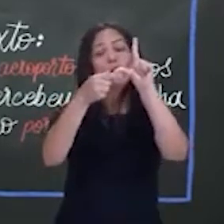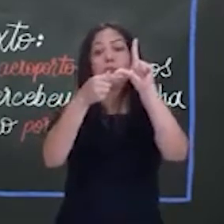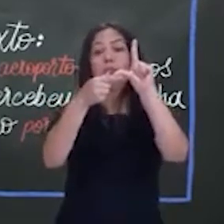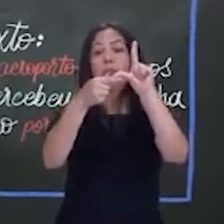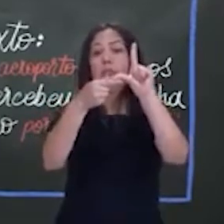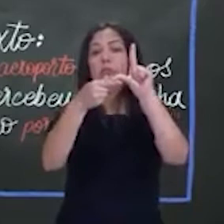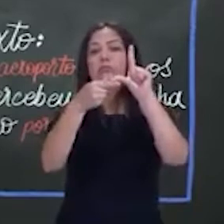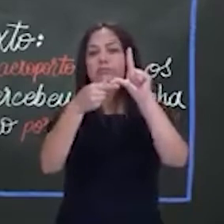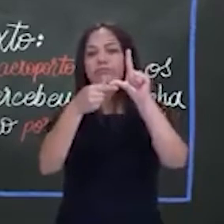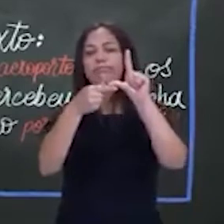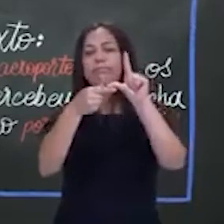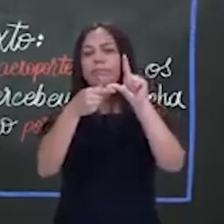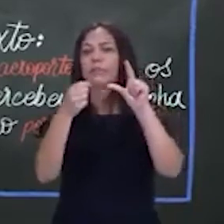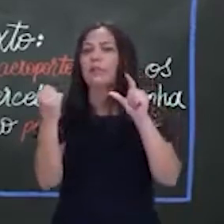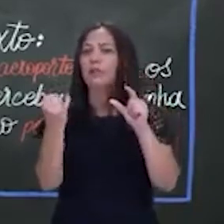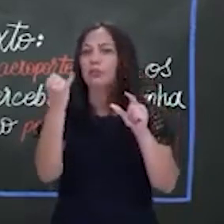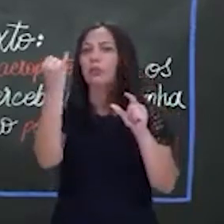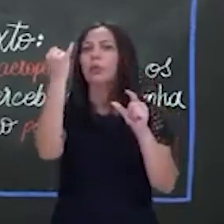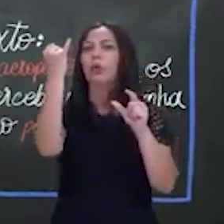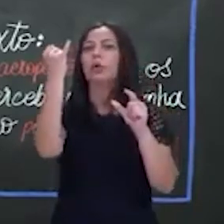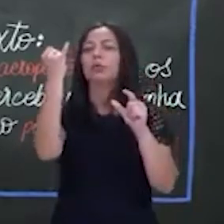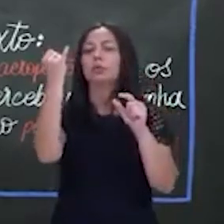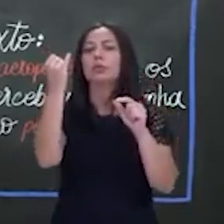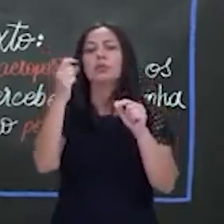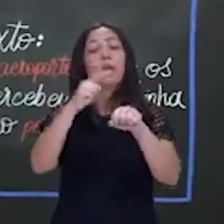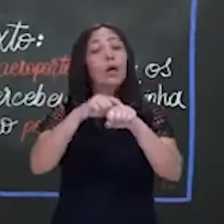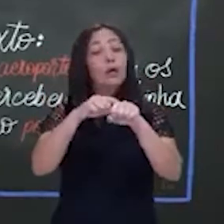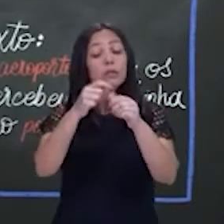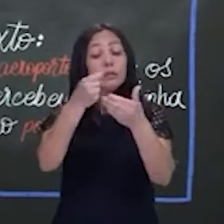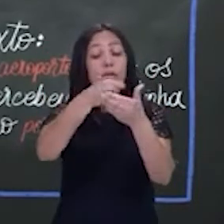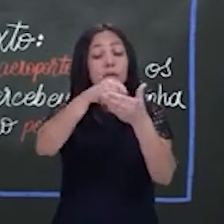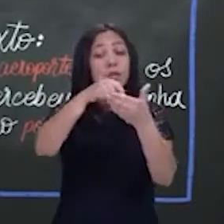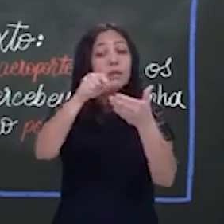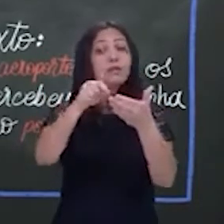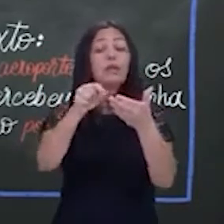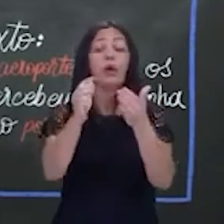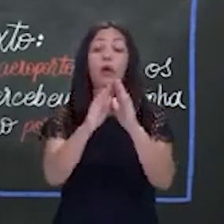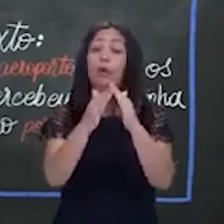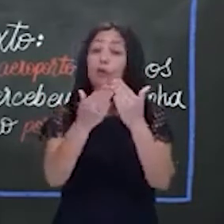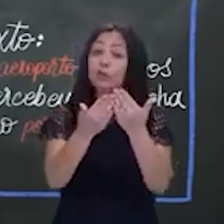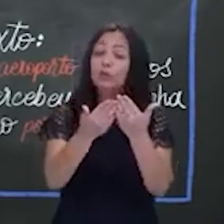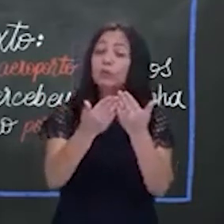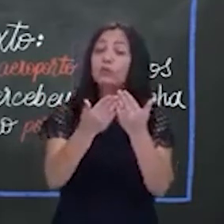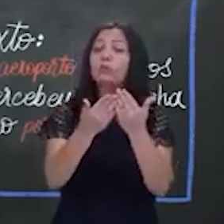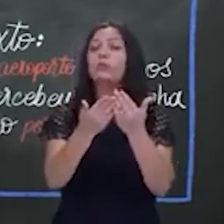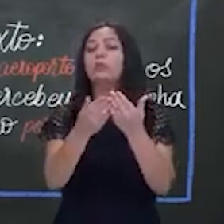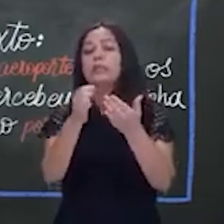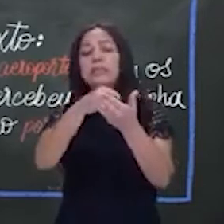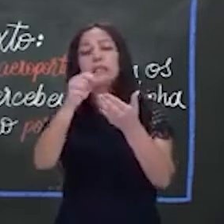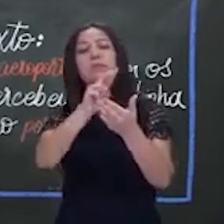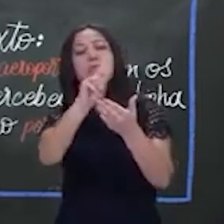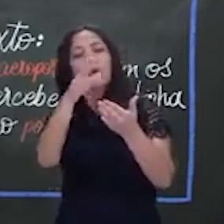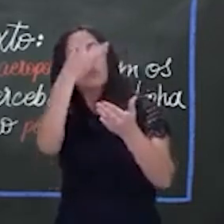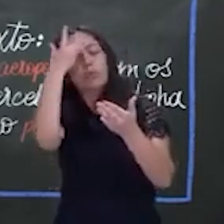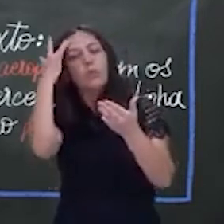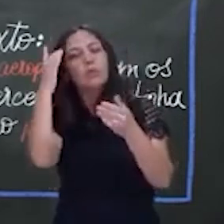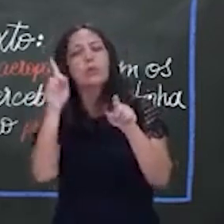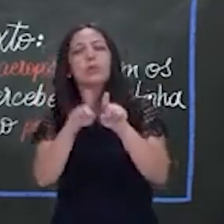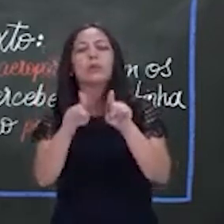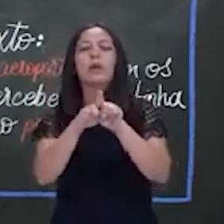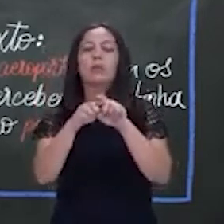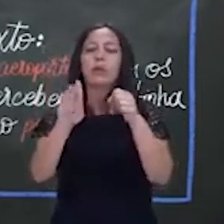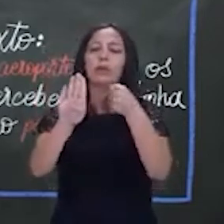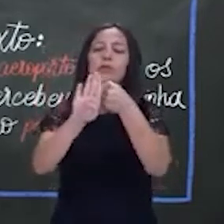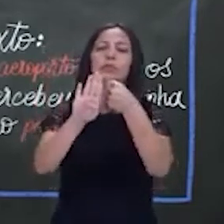letra maiúscula, iniciais maiúsculas. Isso vai servir para nome de obras, né, nome de um livro, nome de um local, nome de uma pessoa. O outro substantivo